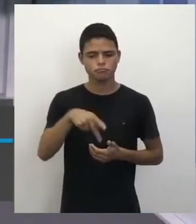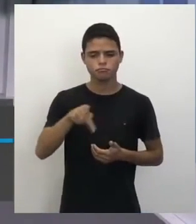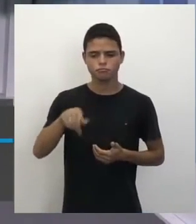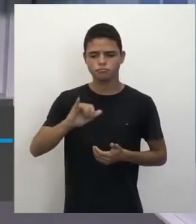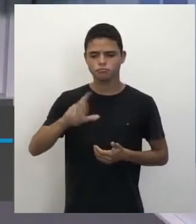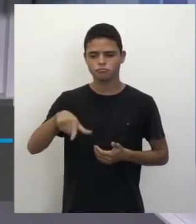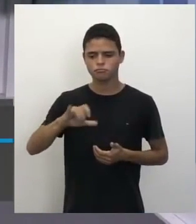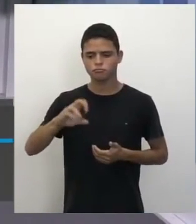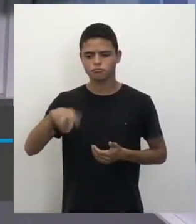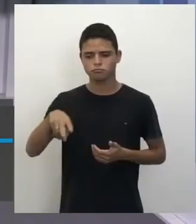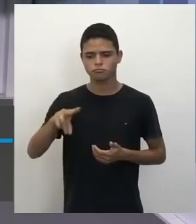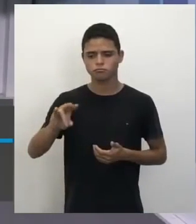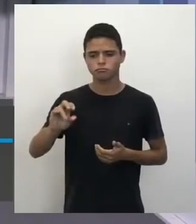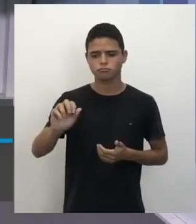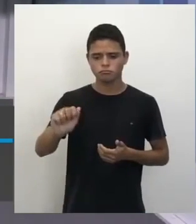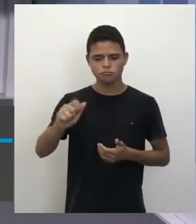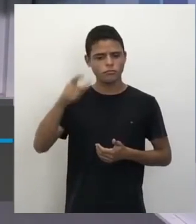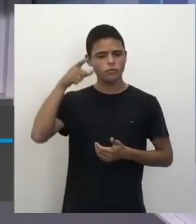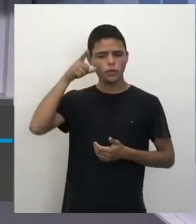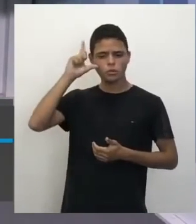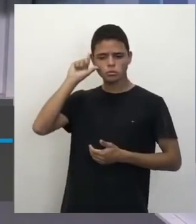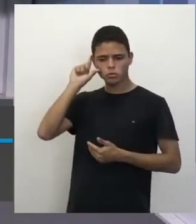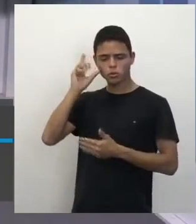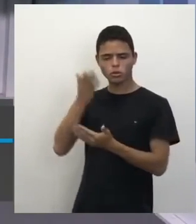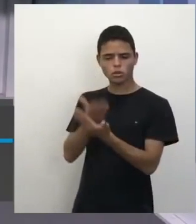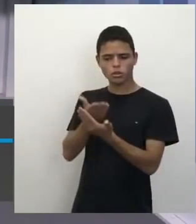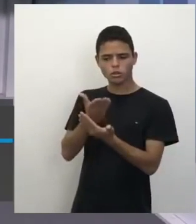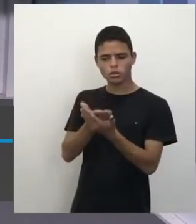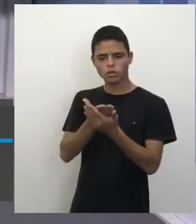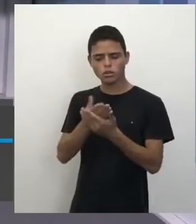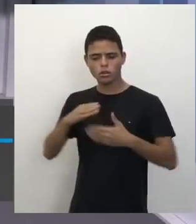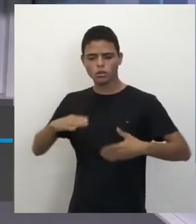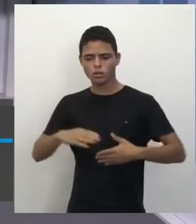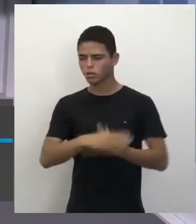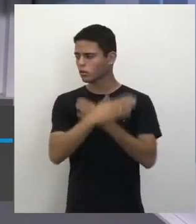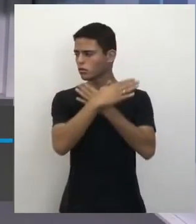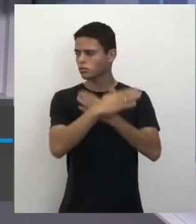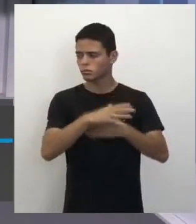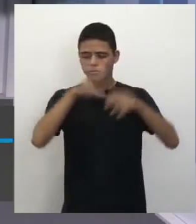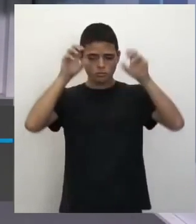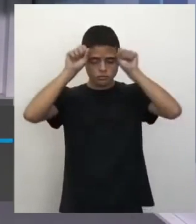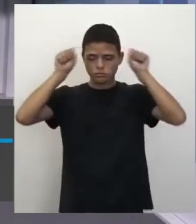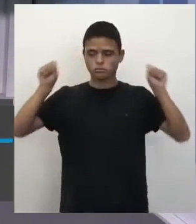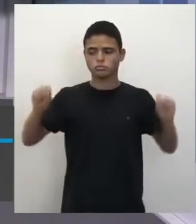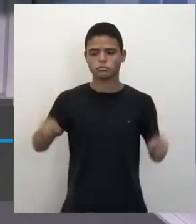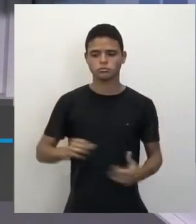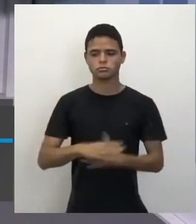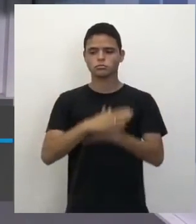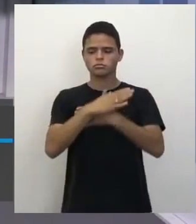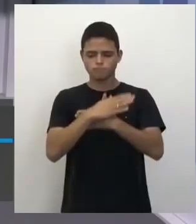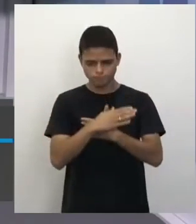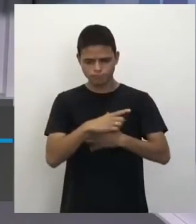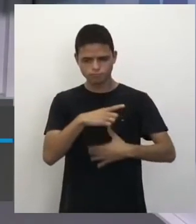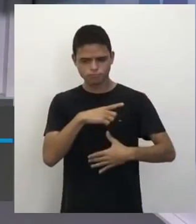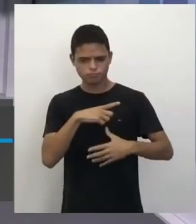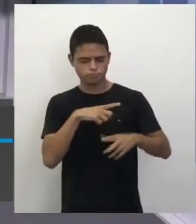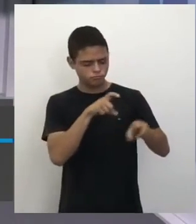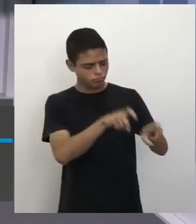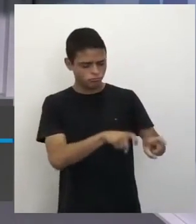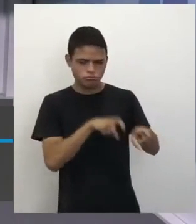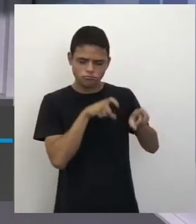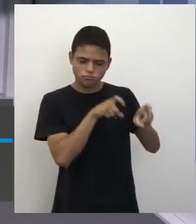na aula eu falei que os maias, os astecas e os incas, eles tinham uma relação com a